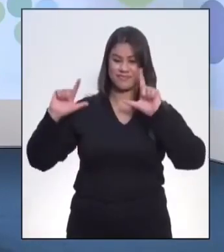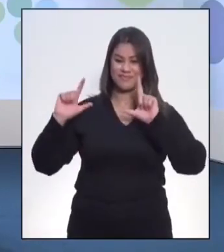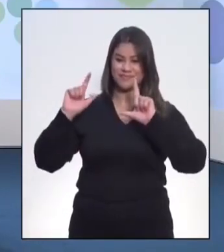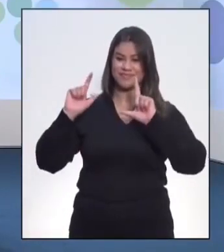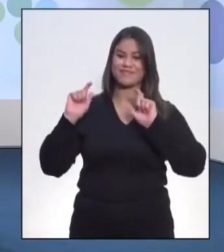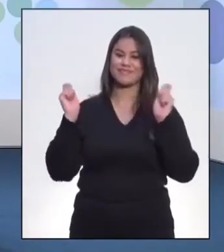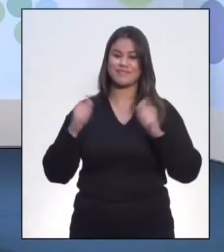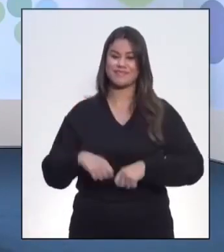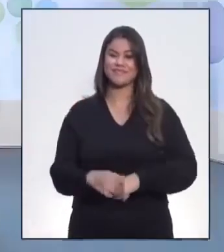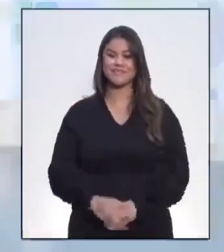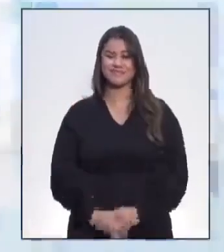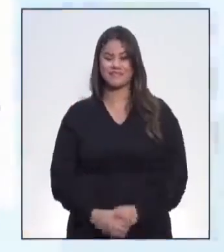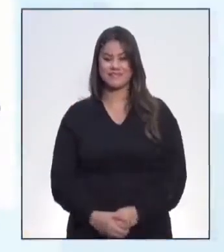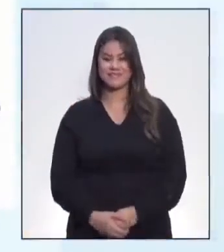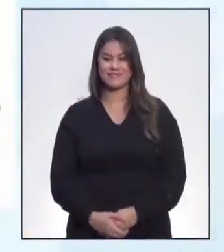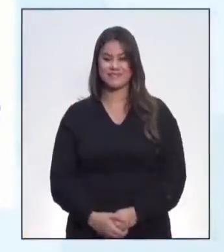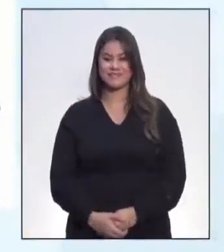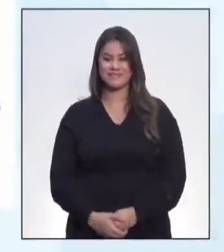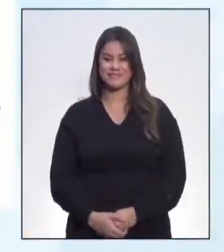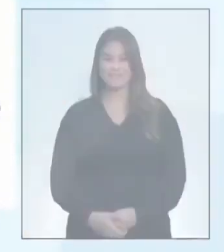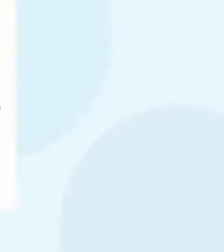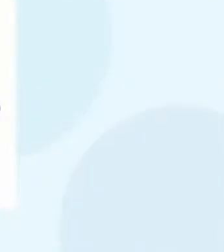bem? Até já.